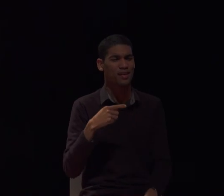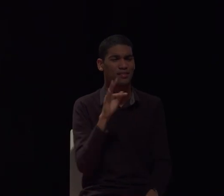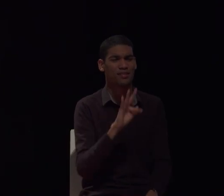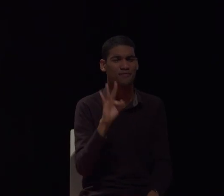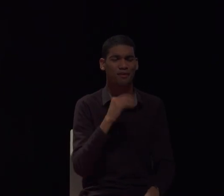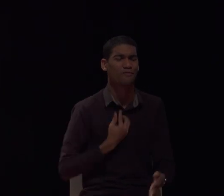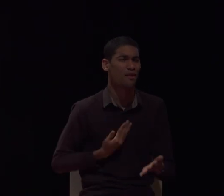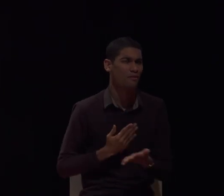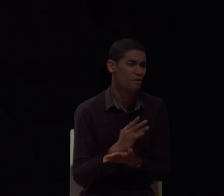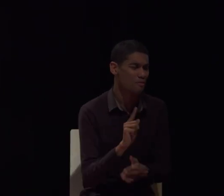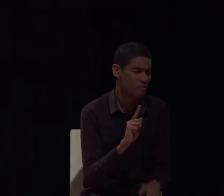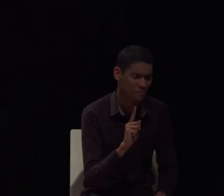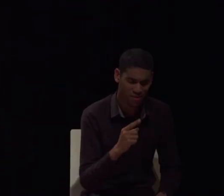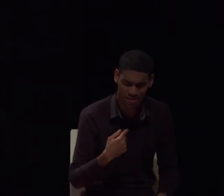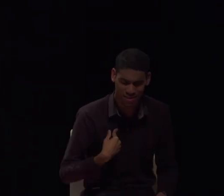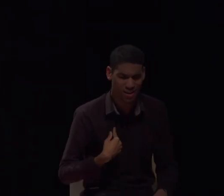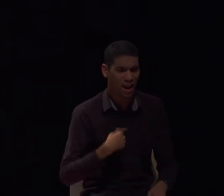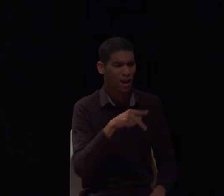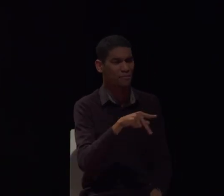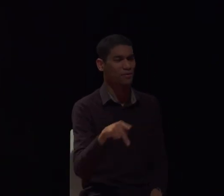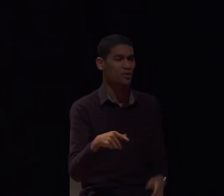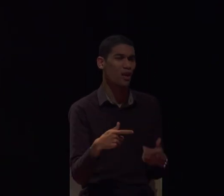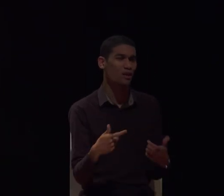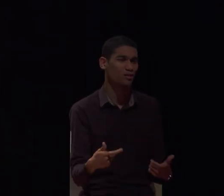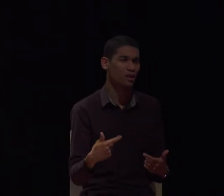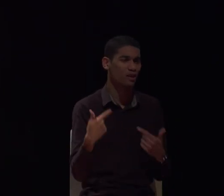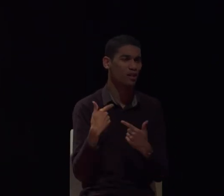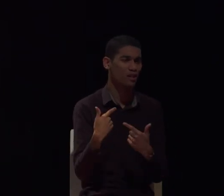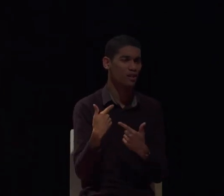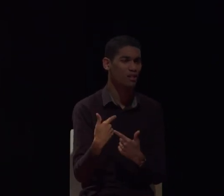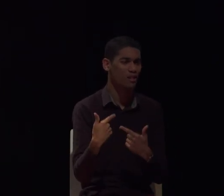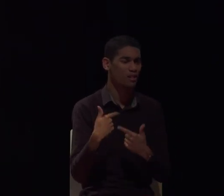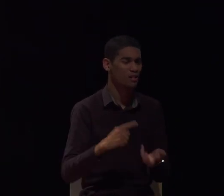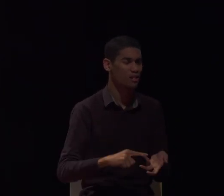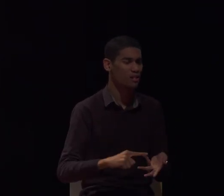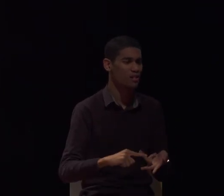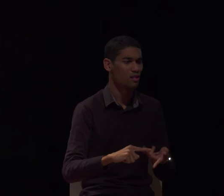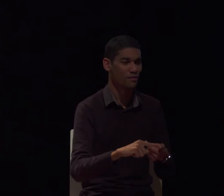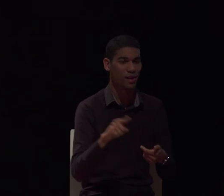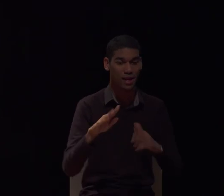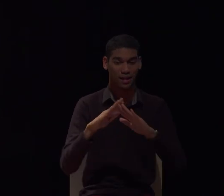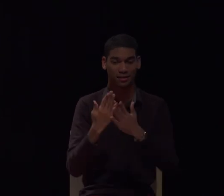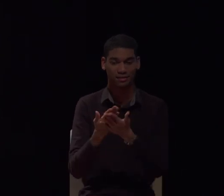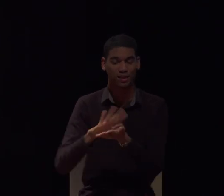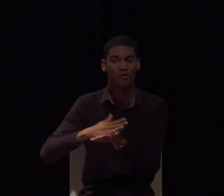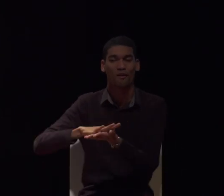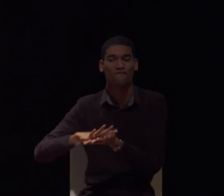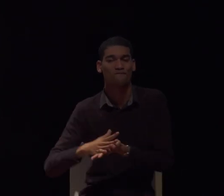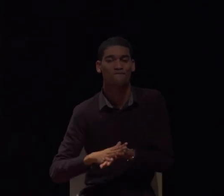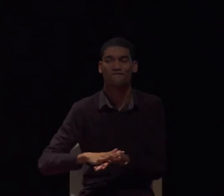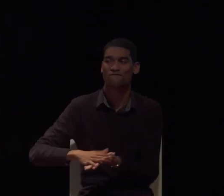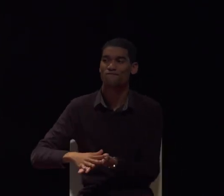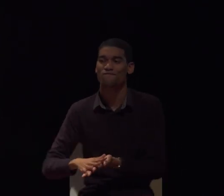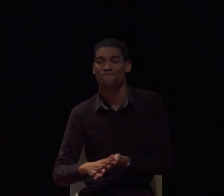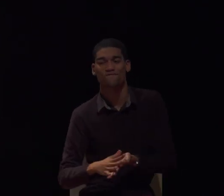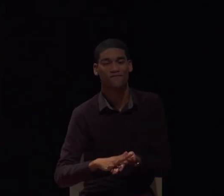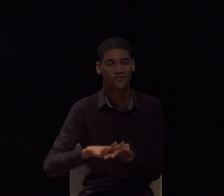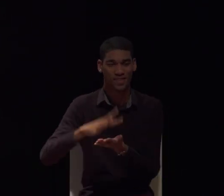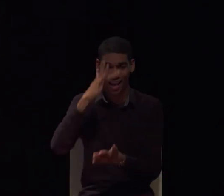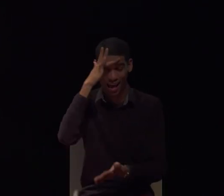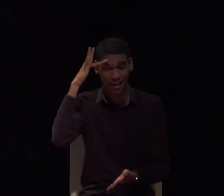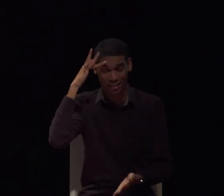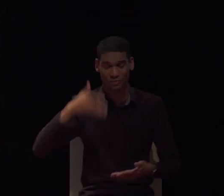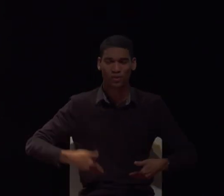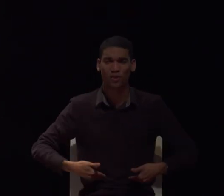porque eu sou professor enche o saco e 77 e centra na escola de samba você vai discutir o pessoal que está passando